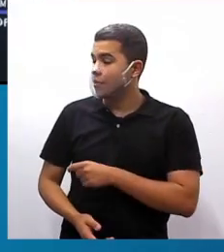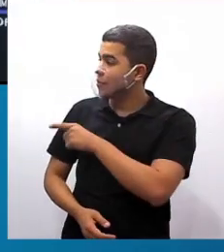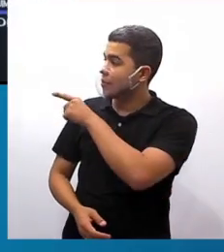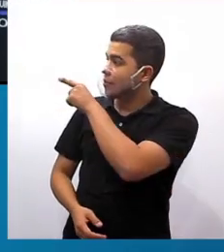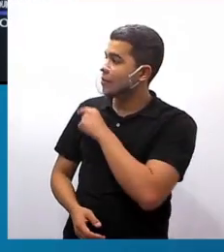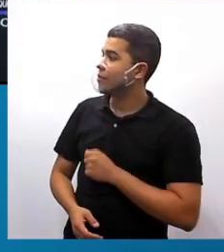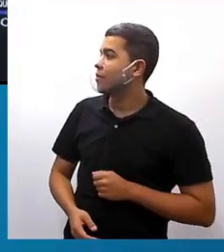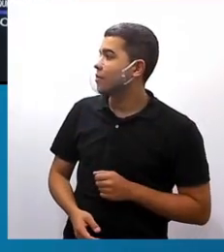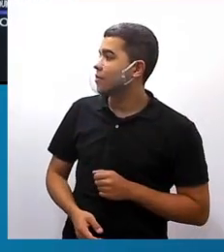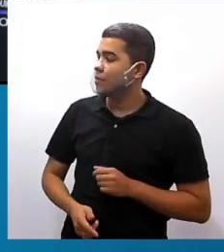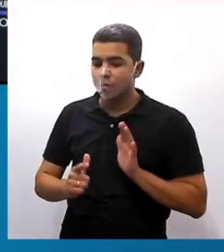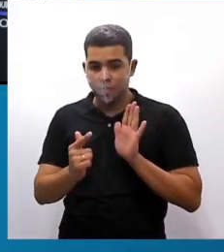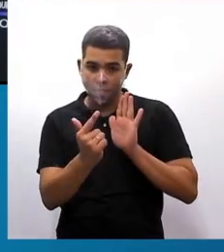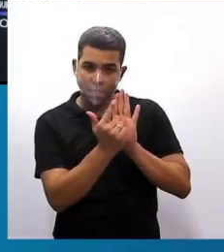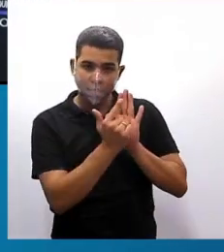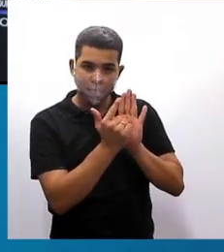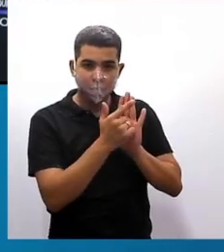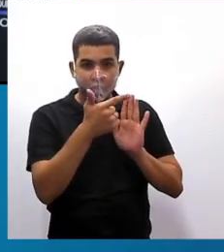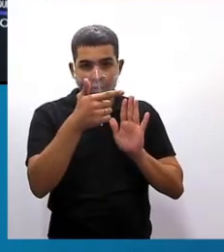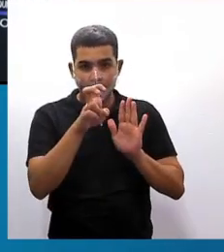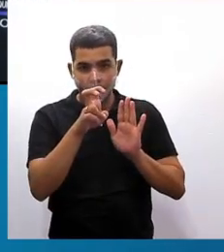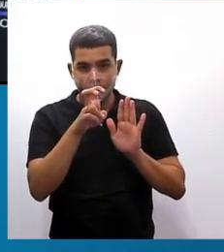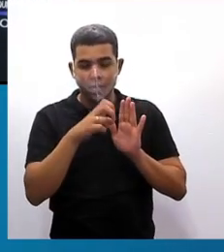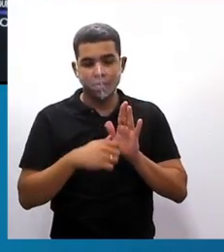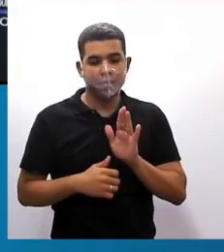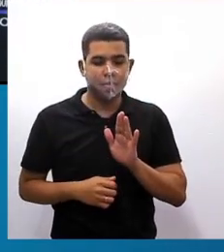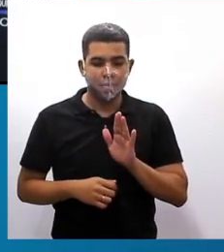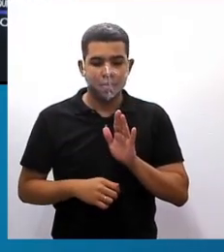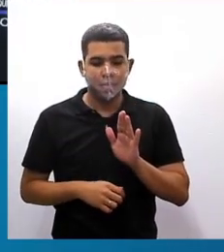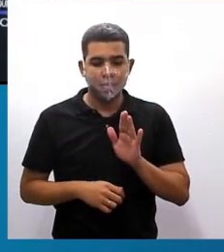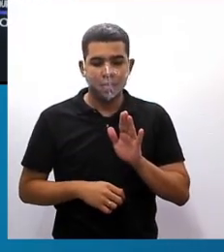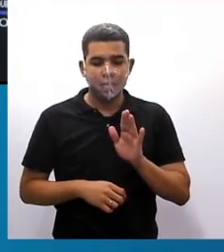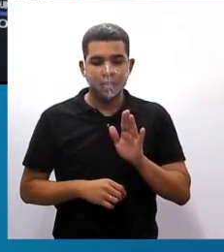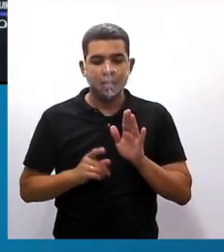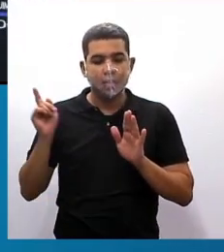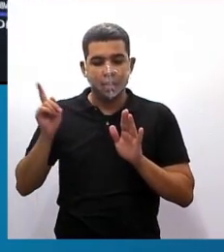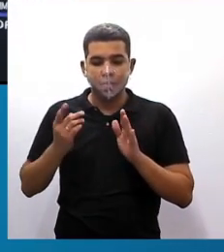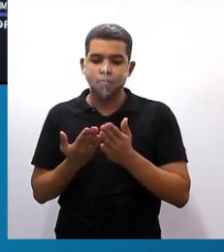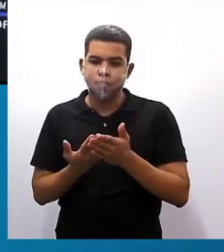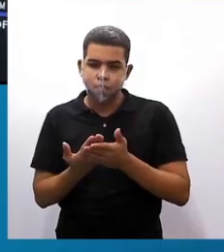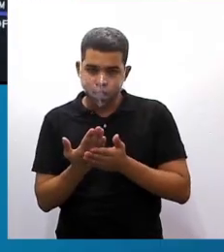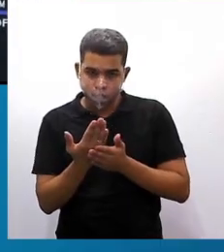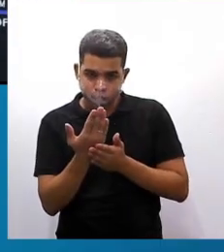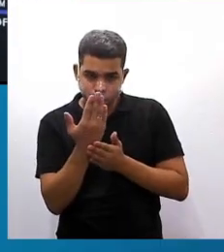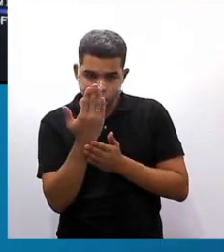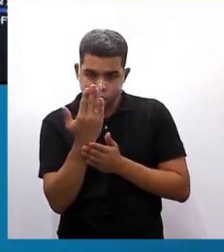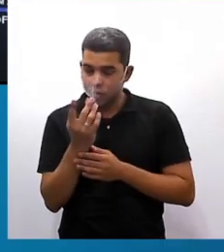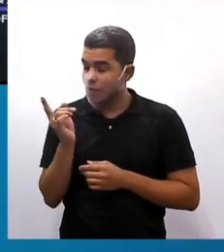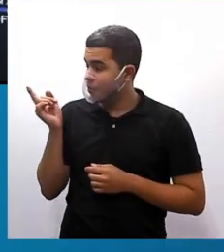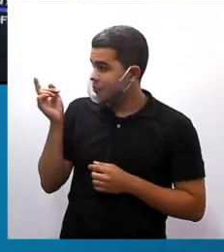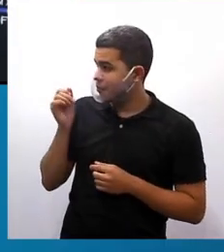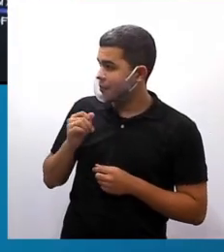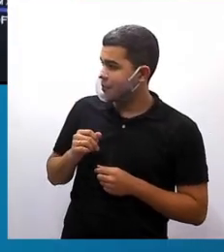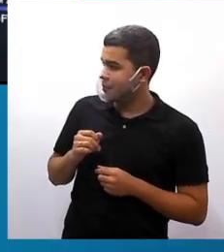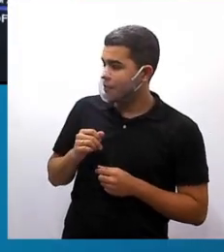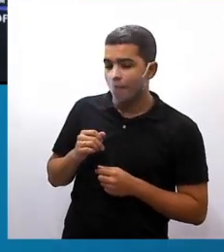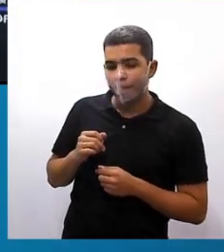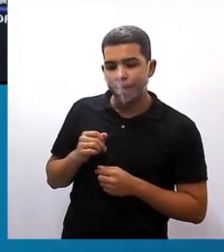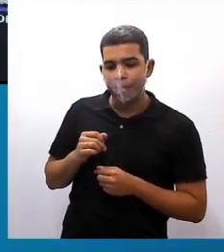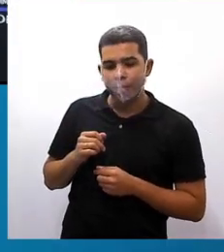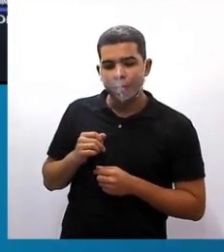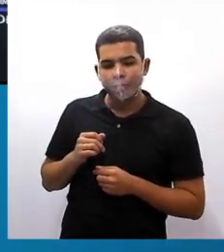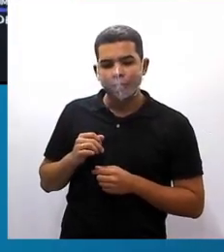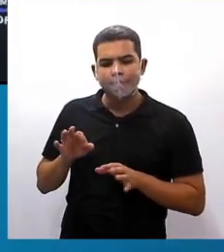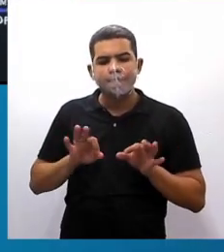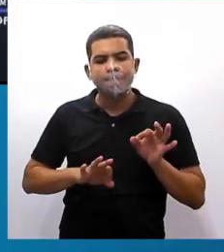folha. Beleza, então essa folha é 25. E ele vai imprimir um arquivo. Olha aí uma imagem de um arquivo qualquer. Ele vai